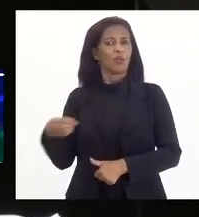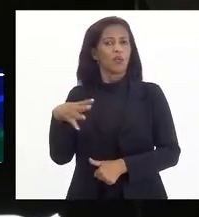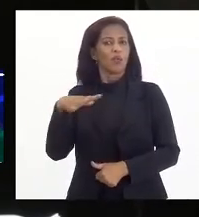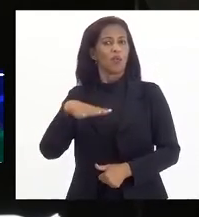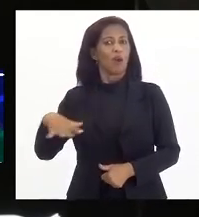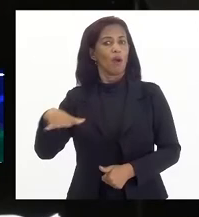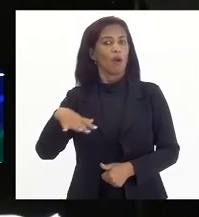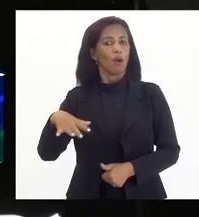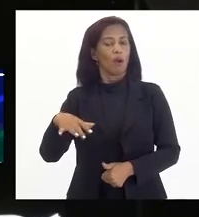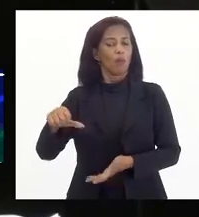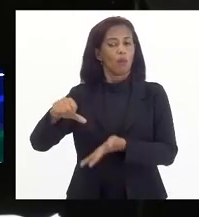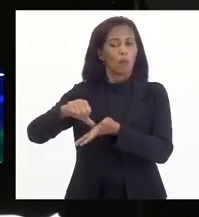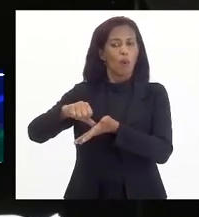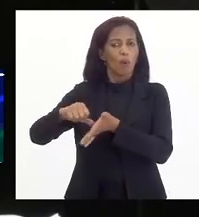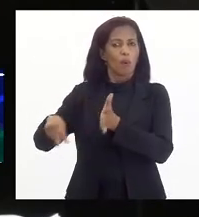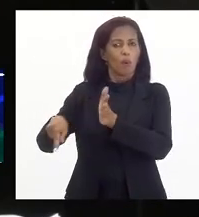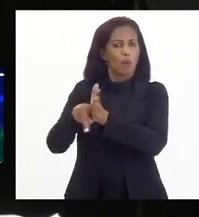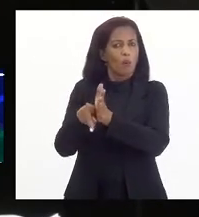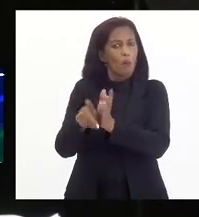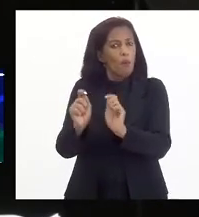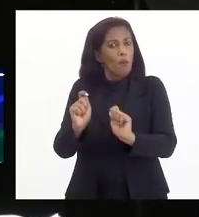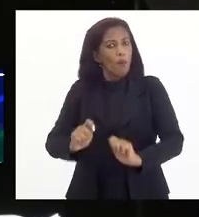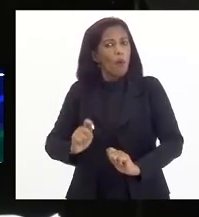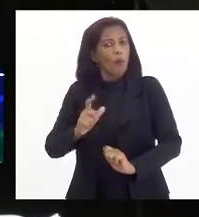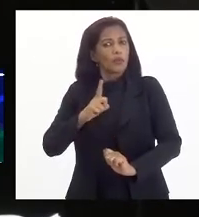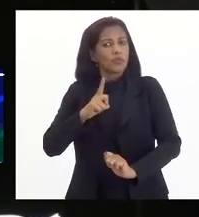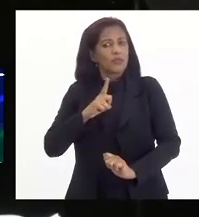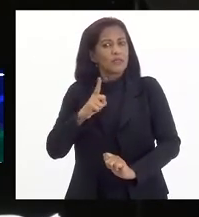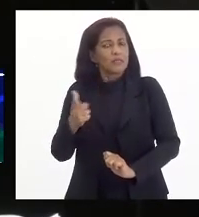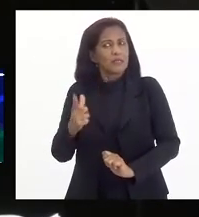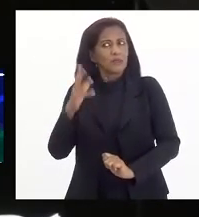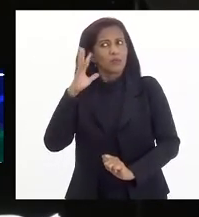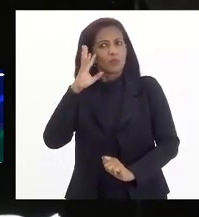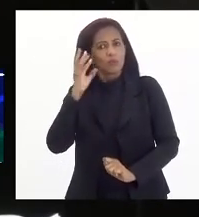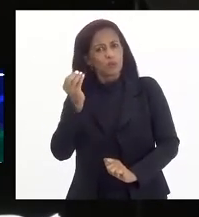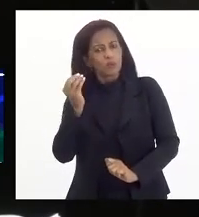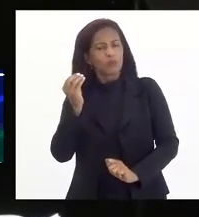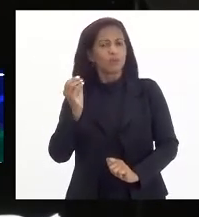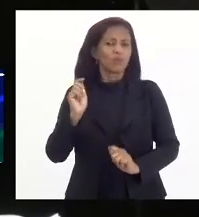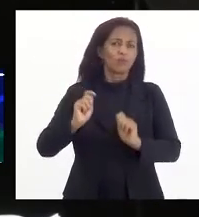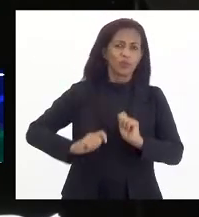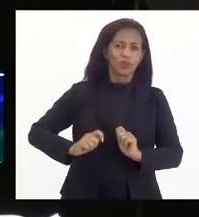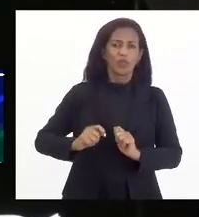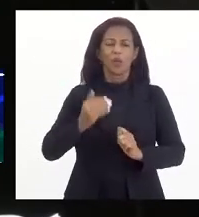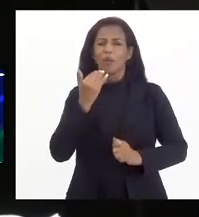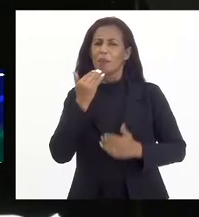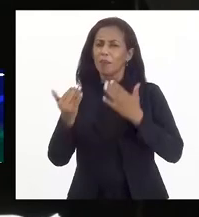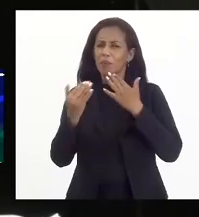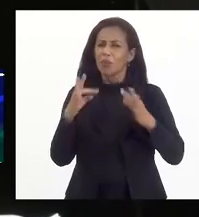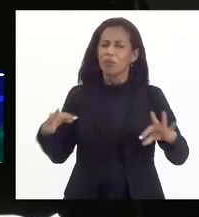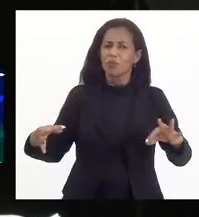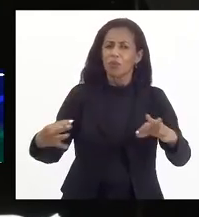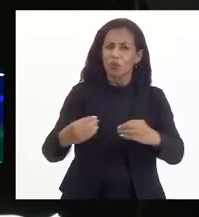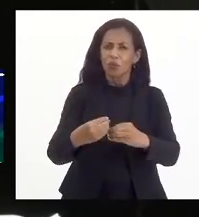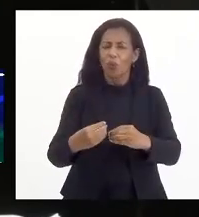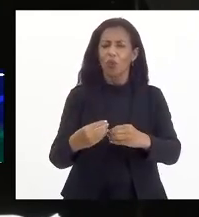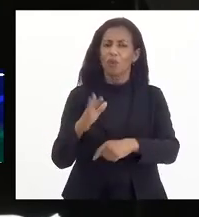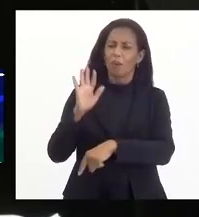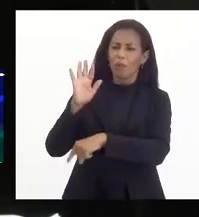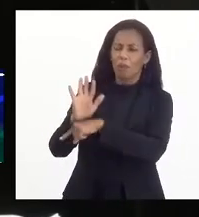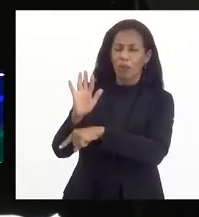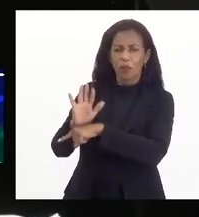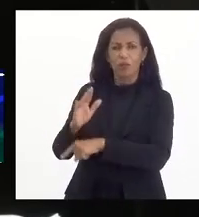Novo Campus próprio isso pode ter tido como um aceno de uma solução e conclamamos todos a